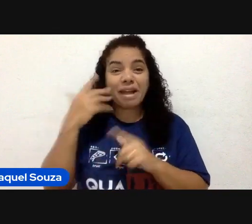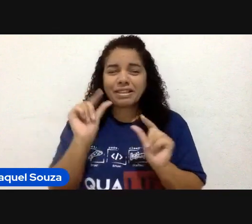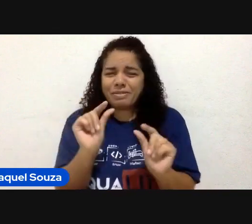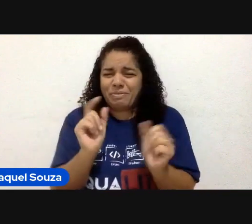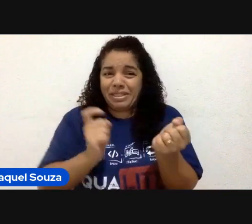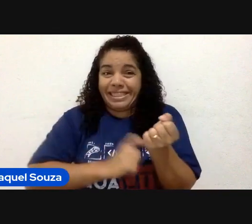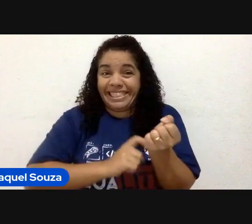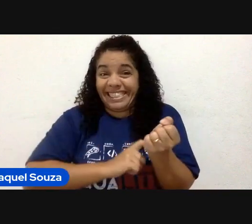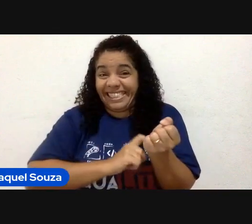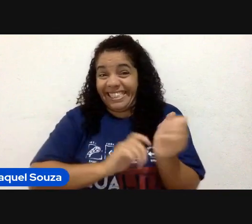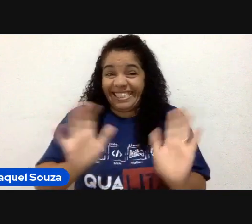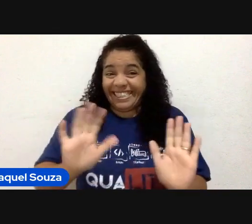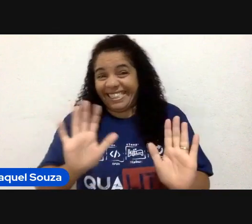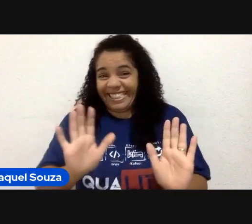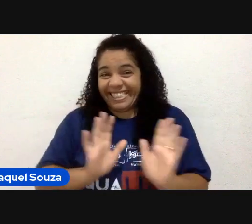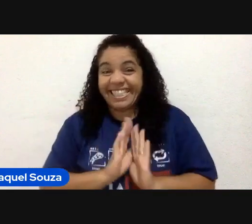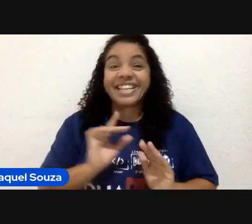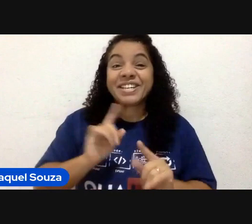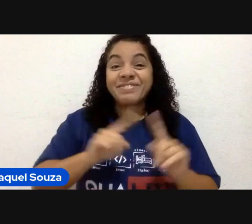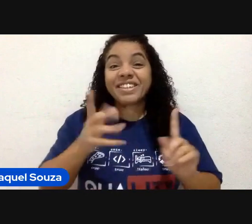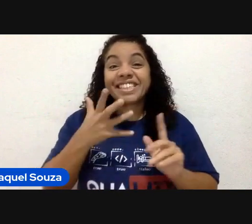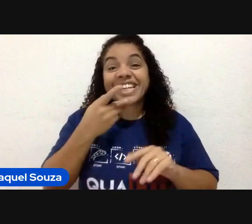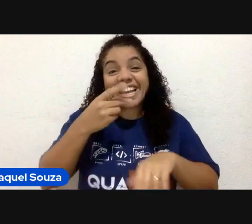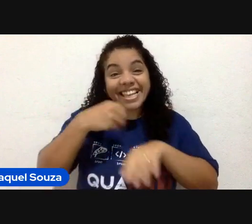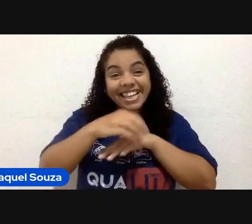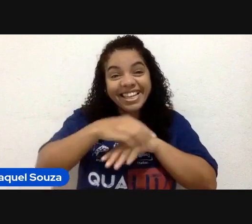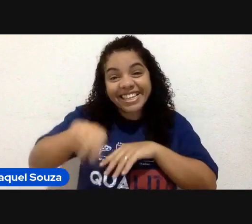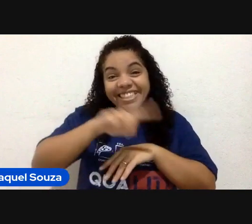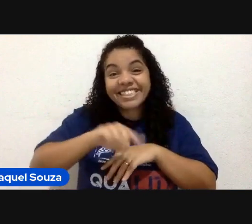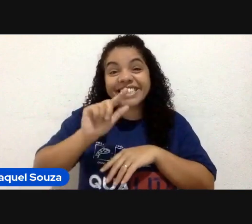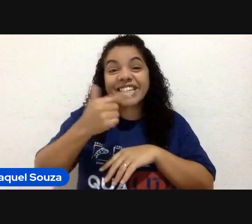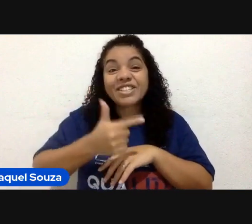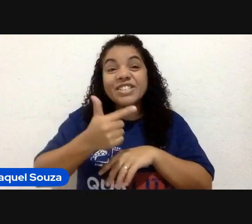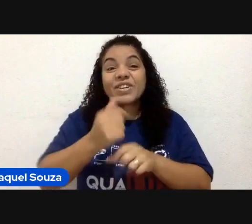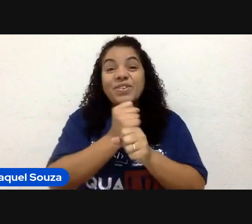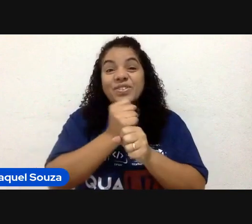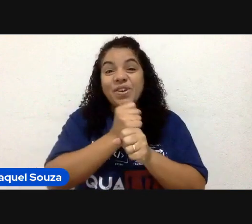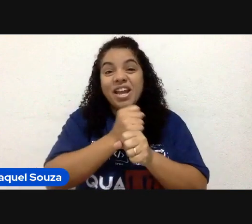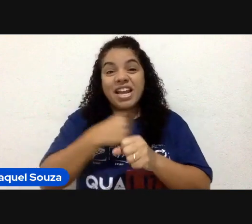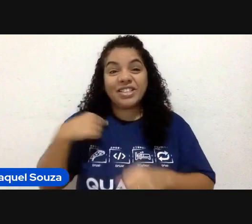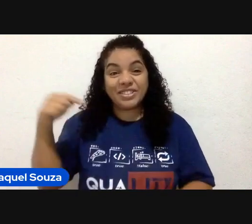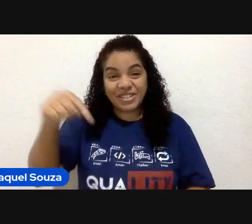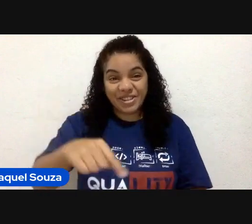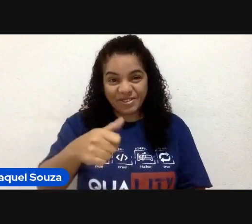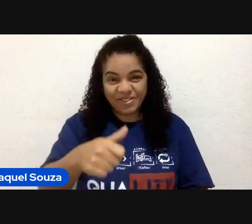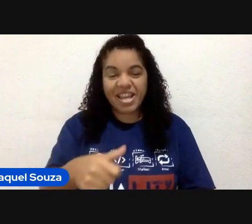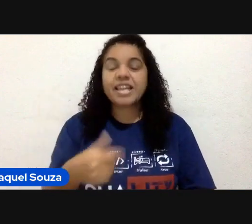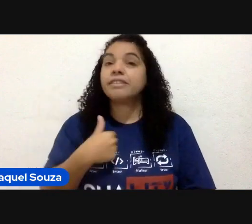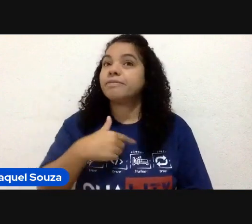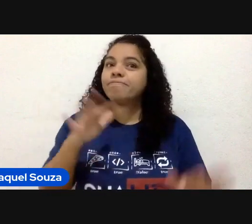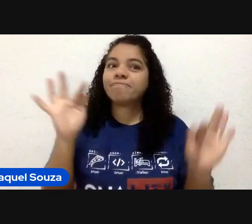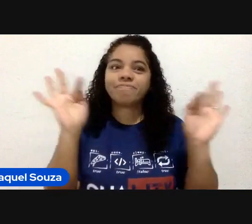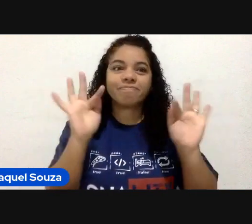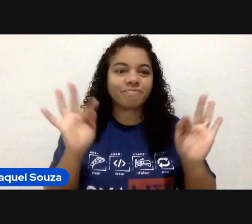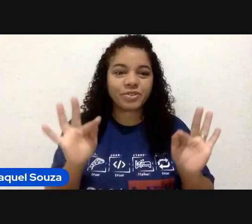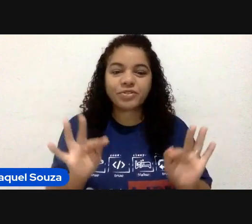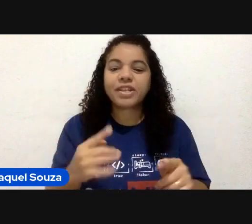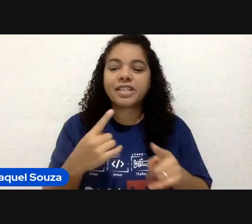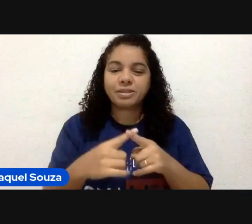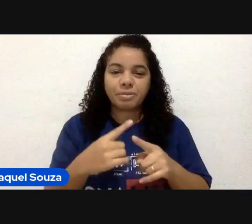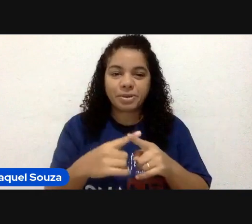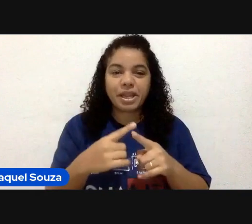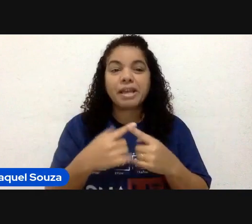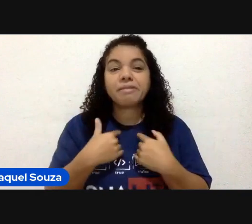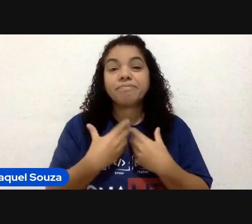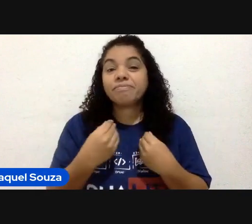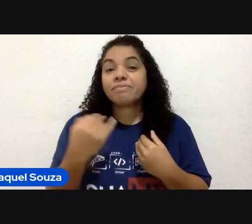né? A primeira palestra do dia, mas eu quero dizer a vocês que já é o segundo ano que eu estou aqui e muito feliz, porque é